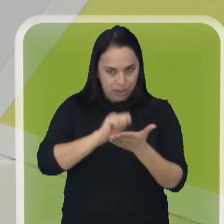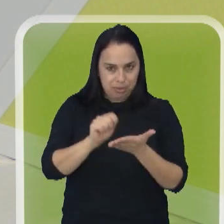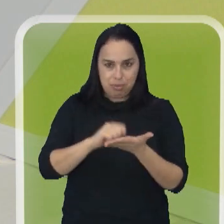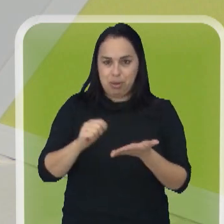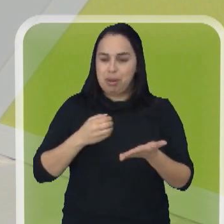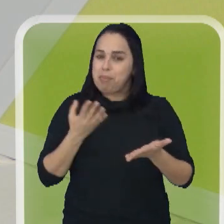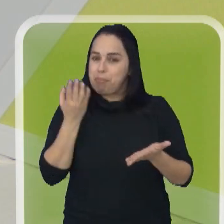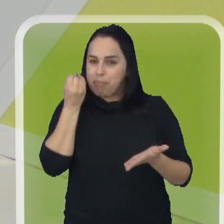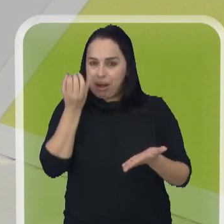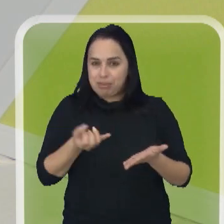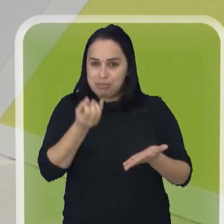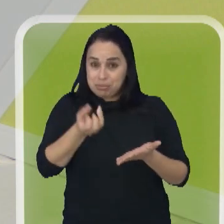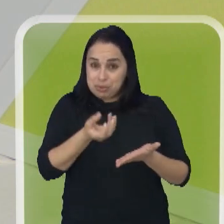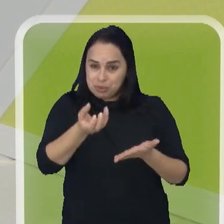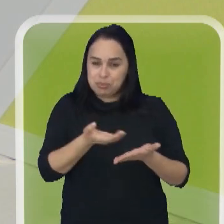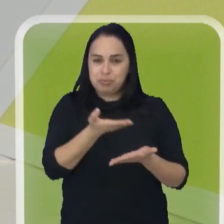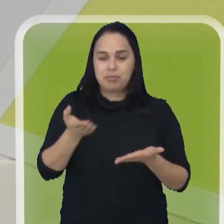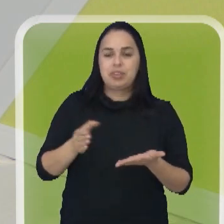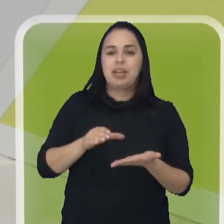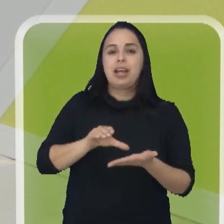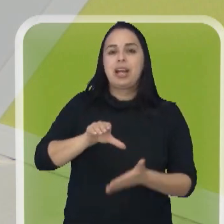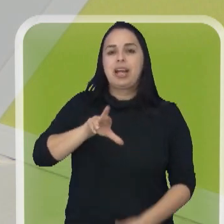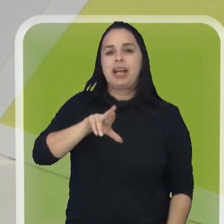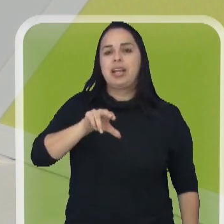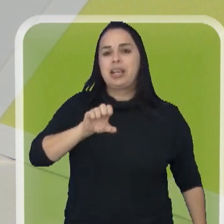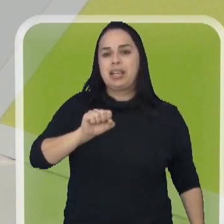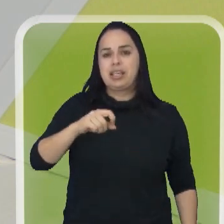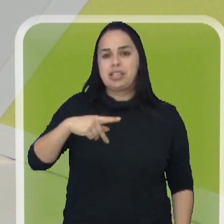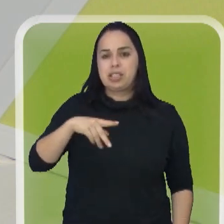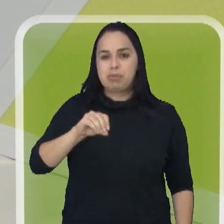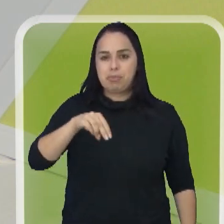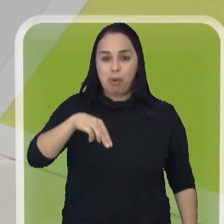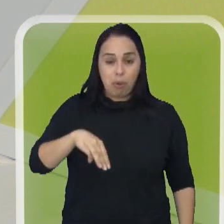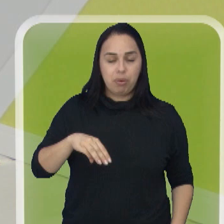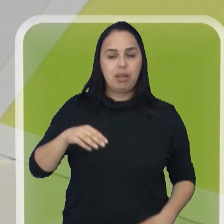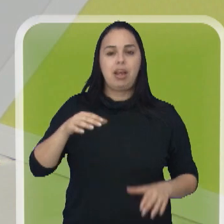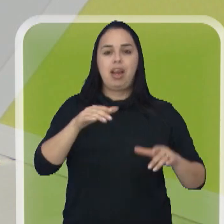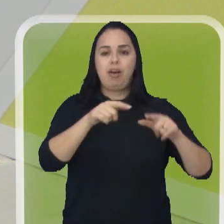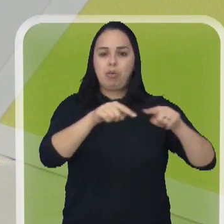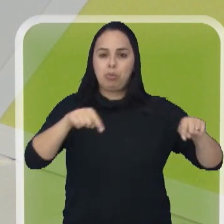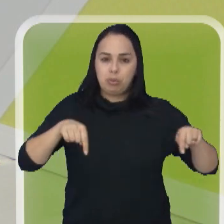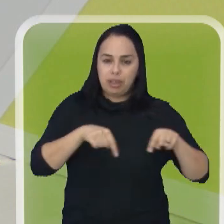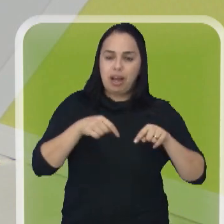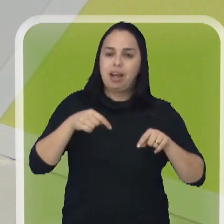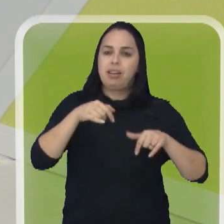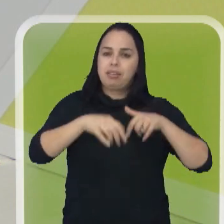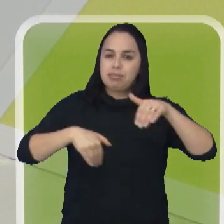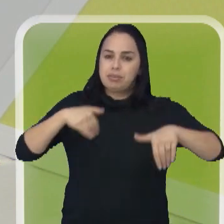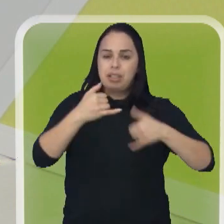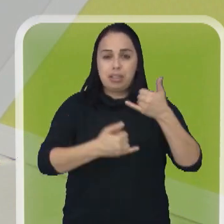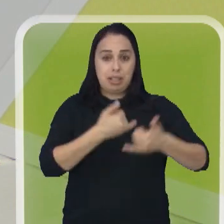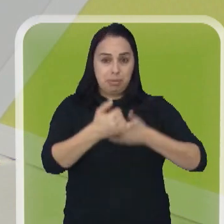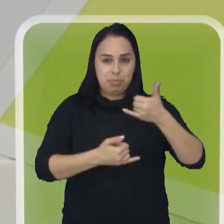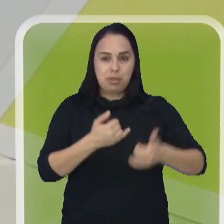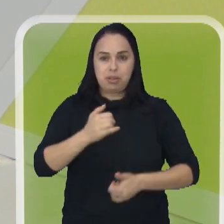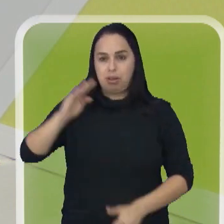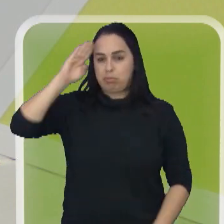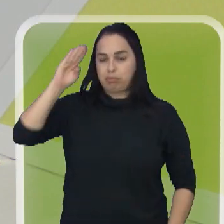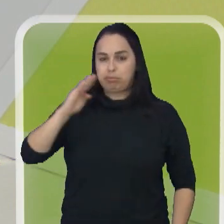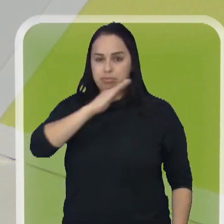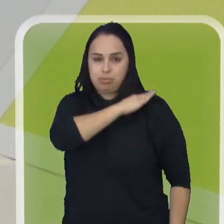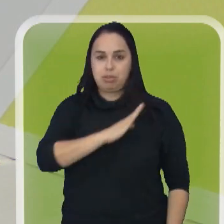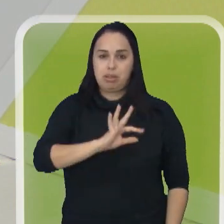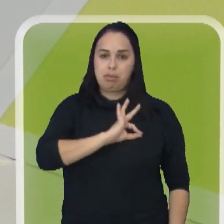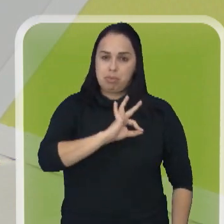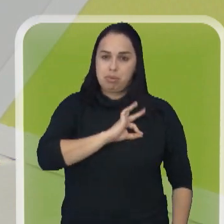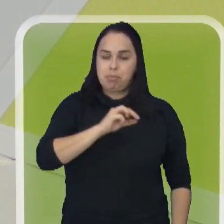e curiosidade dentro do Hora do Esporte. Crespon quer dizer o seguinte: Clube Recreativo e Esportivo de Subtenentes e Sargentos da